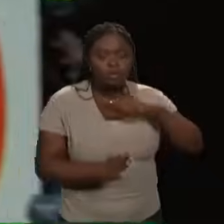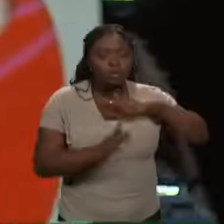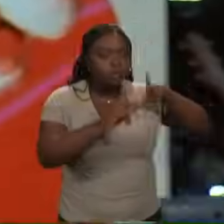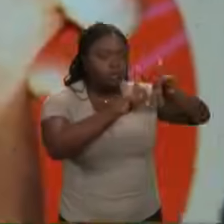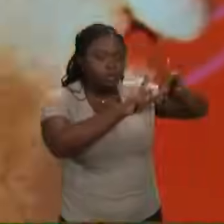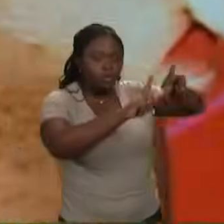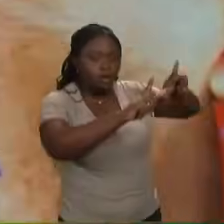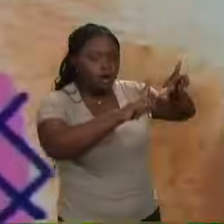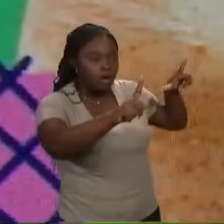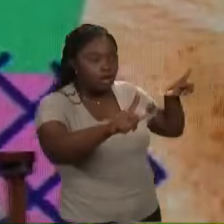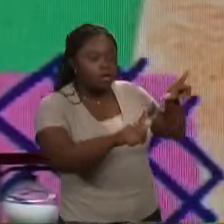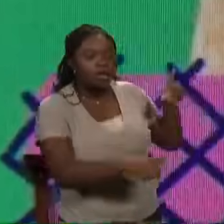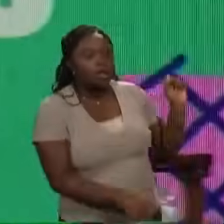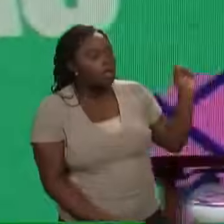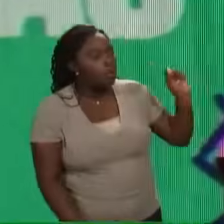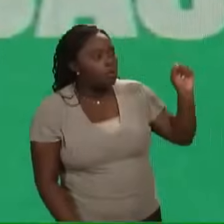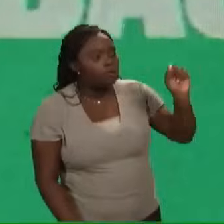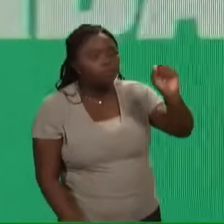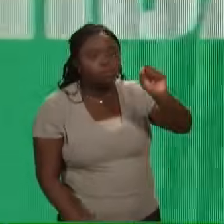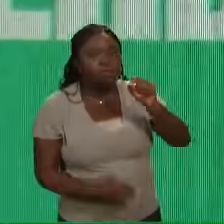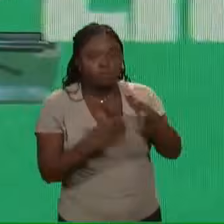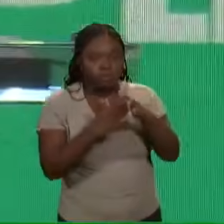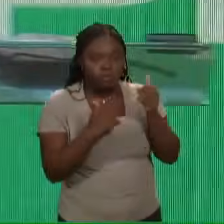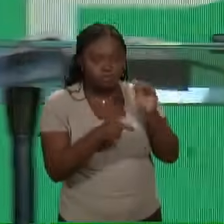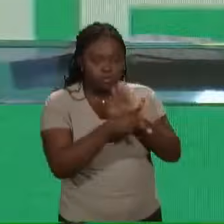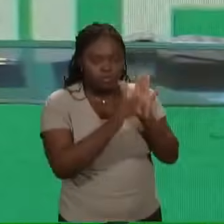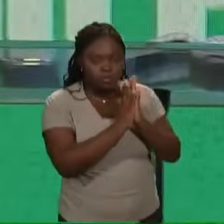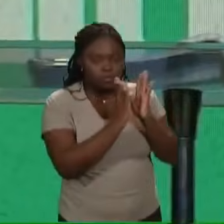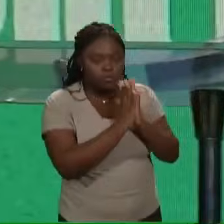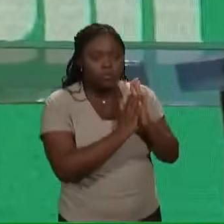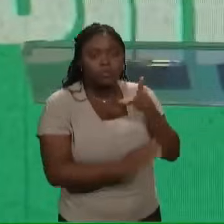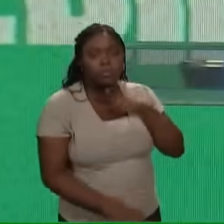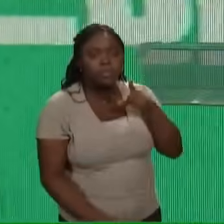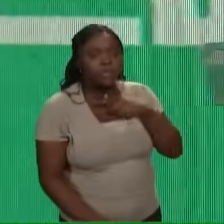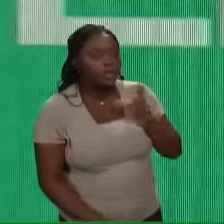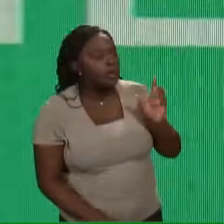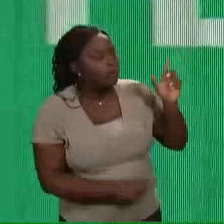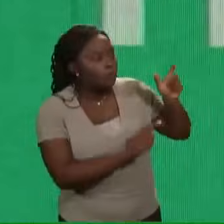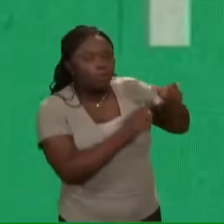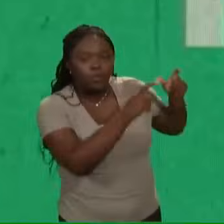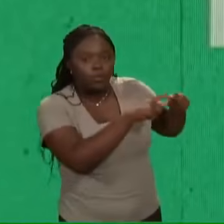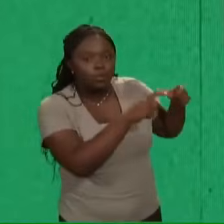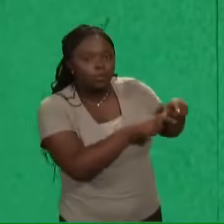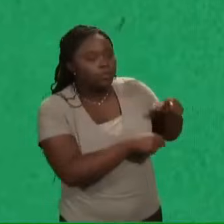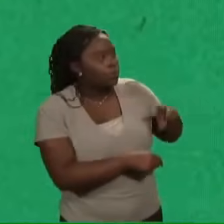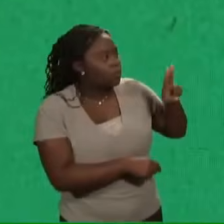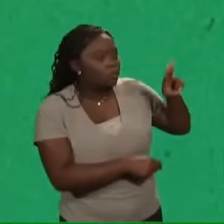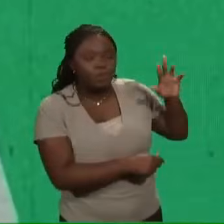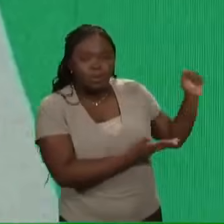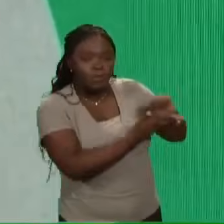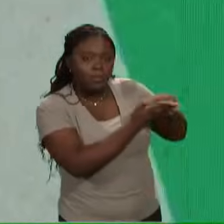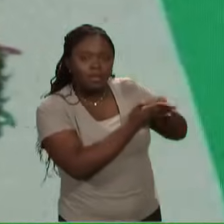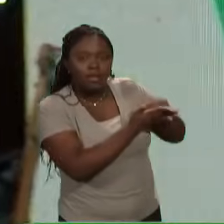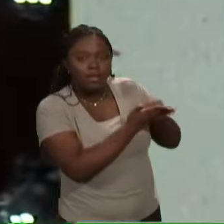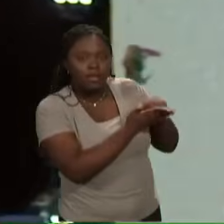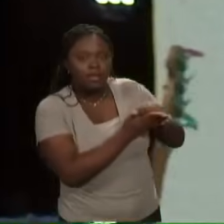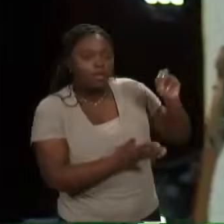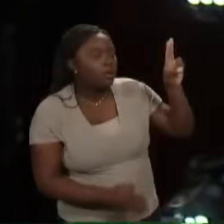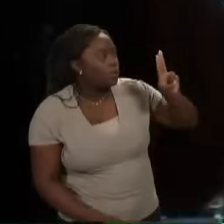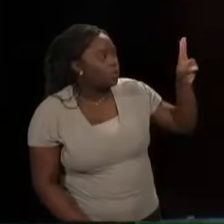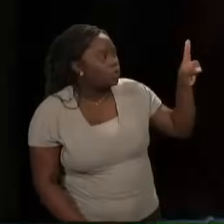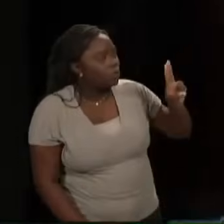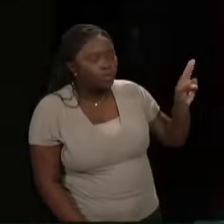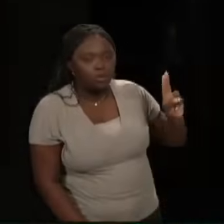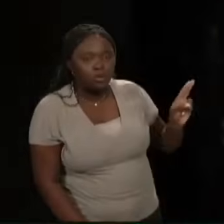quadro onde eu escrevo meus pedidos de oração. E tem um lugar lá que é o único lugar que eu nunca paguei. É o nome das